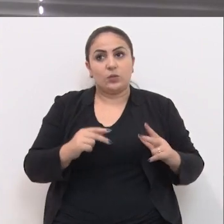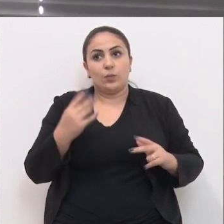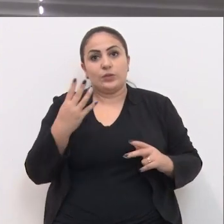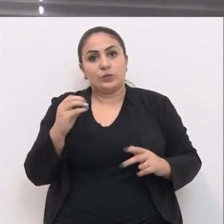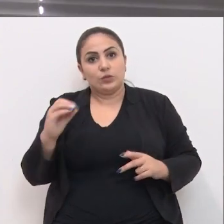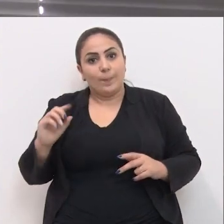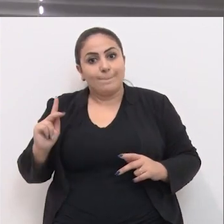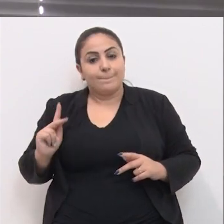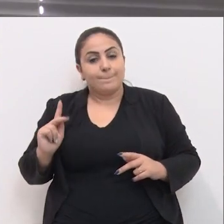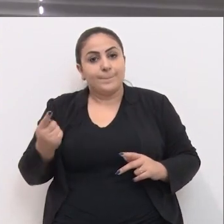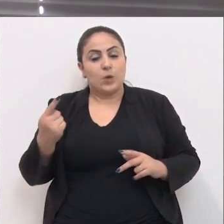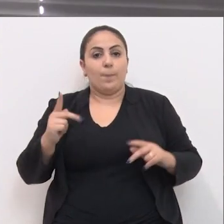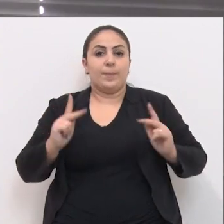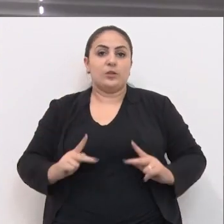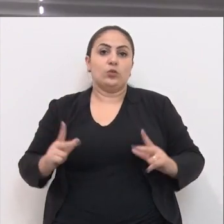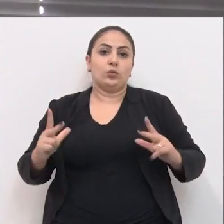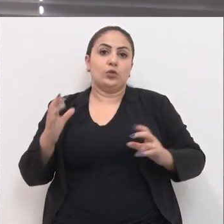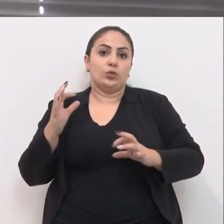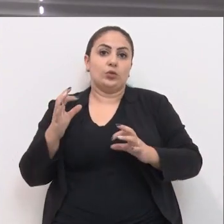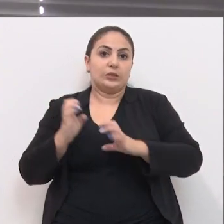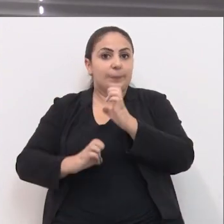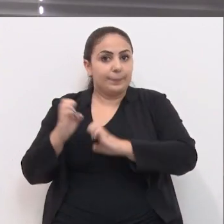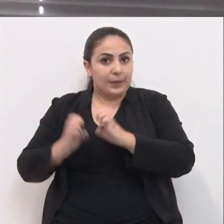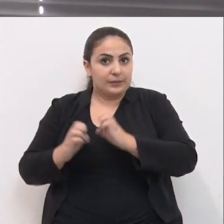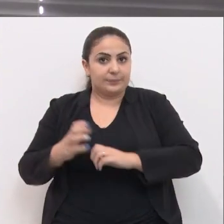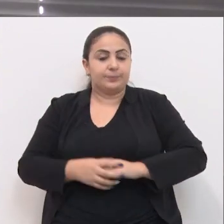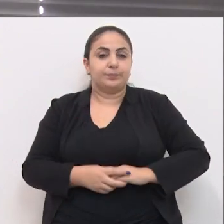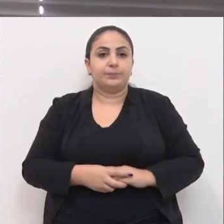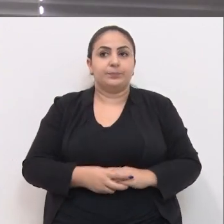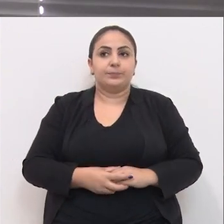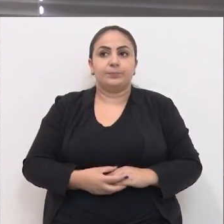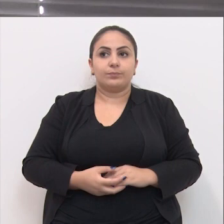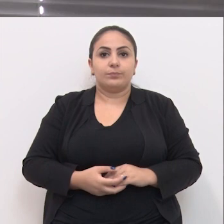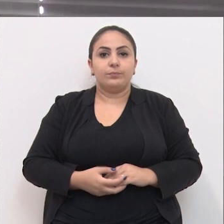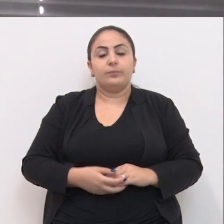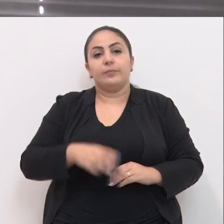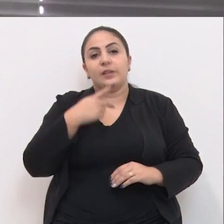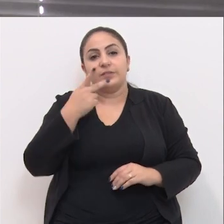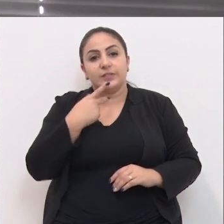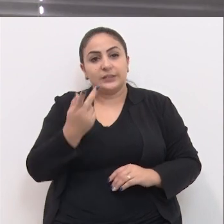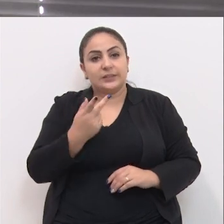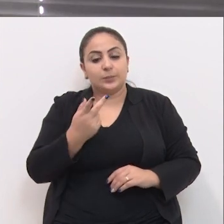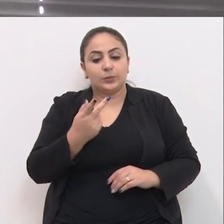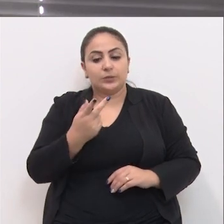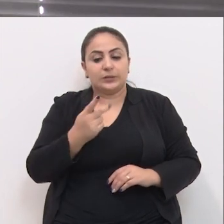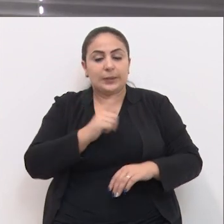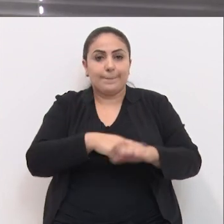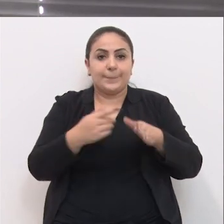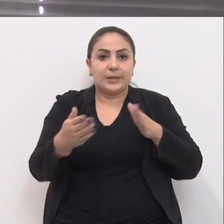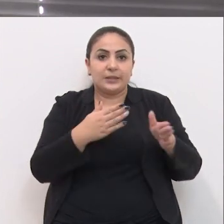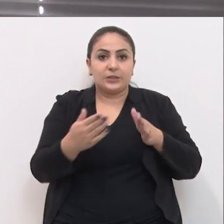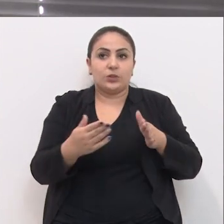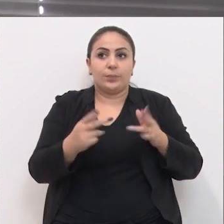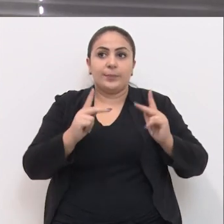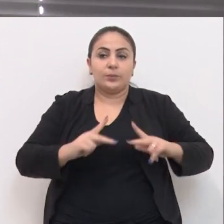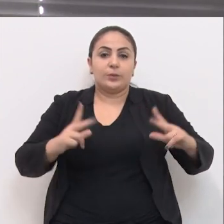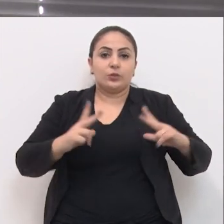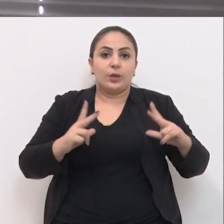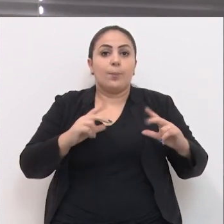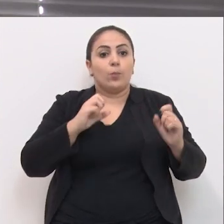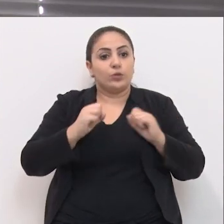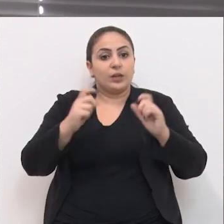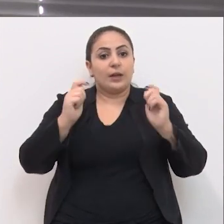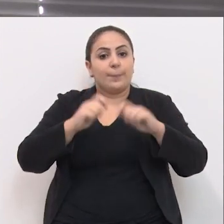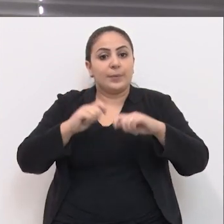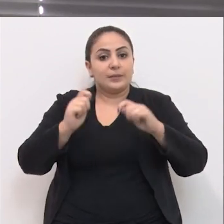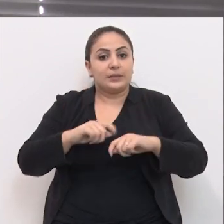pessoas jurídicas. Falando só de pessoas físicas, nesse período, haveria condições de ter ficado